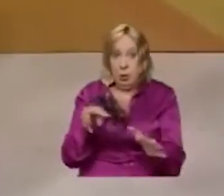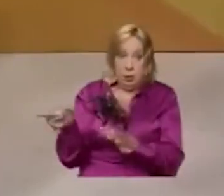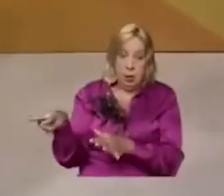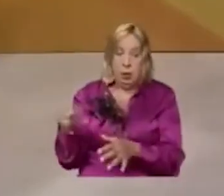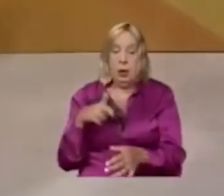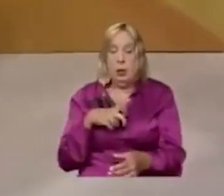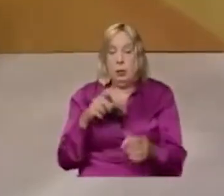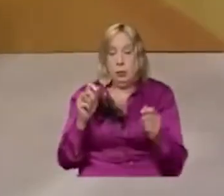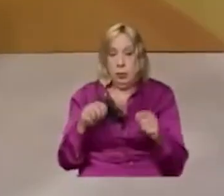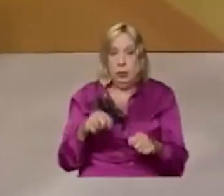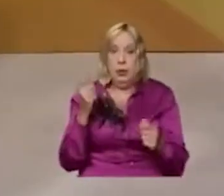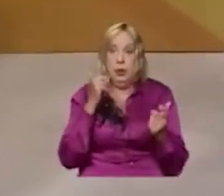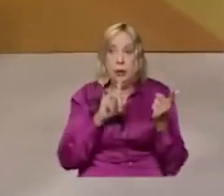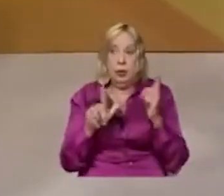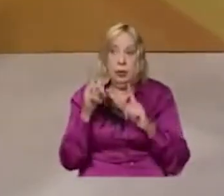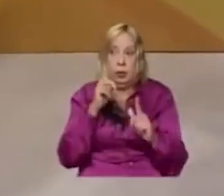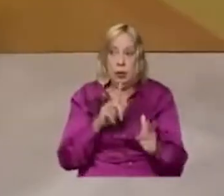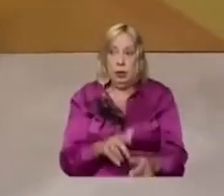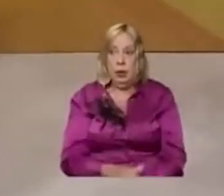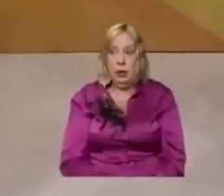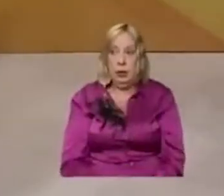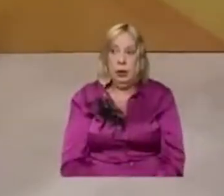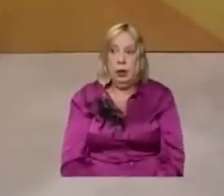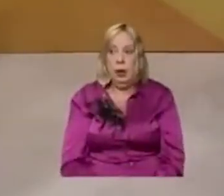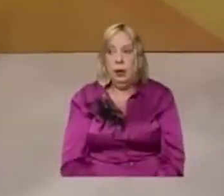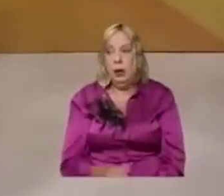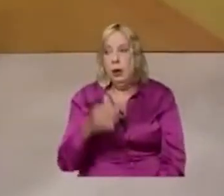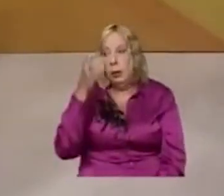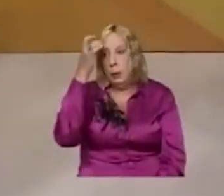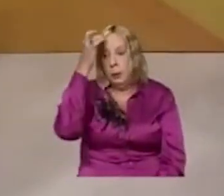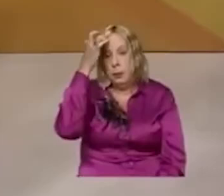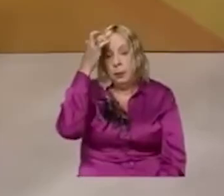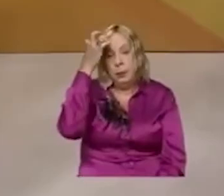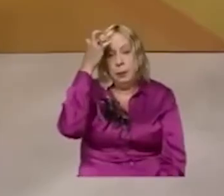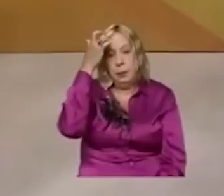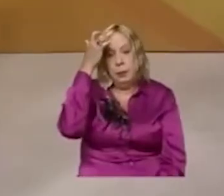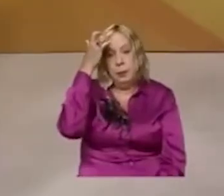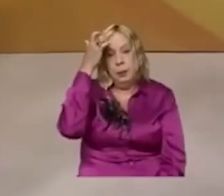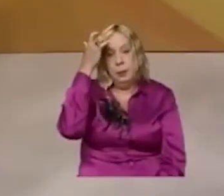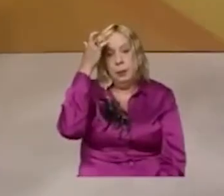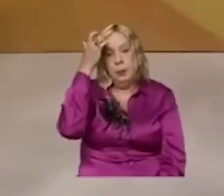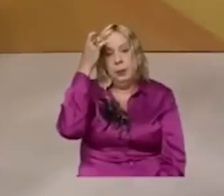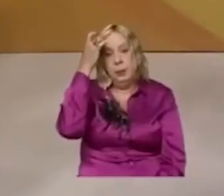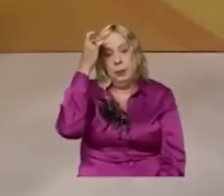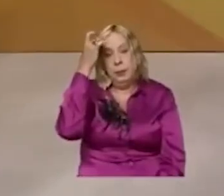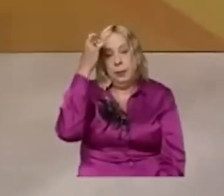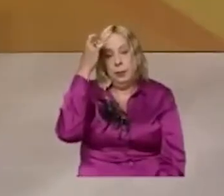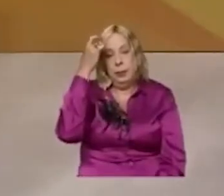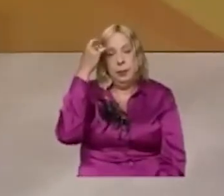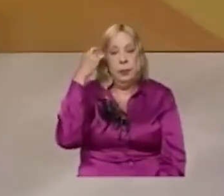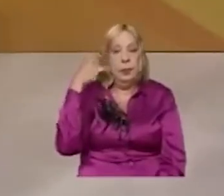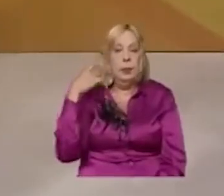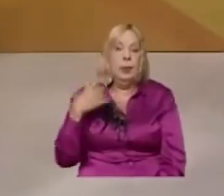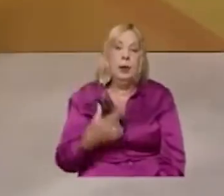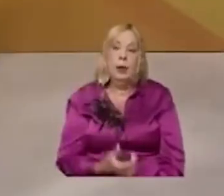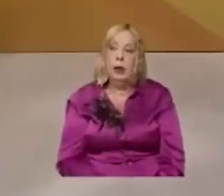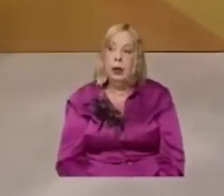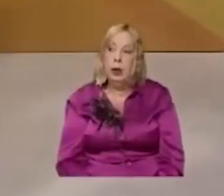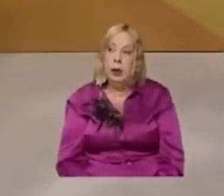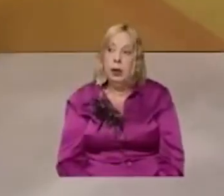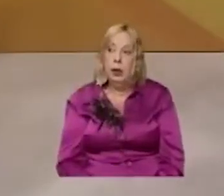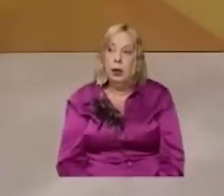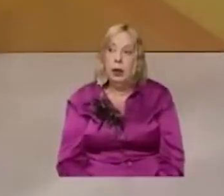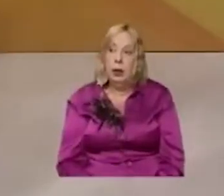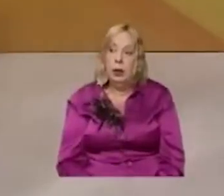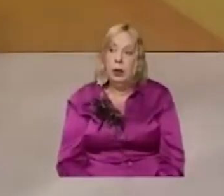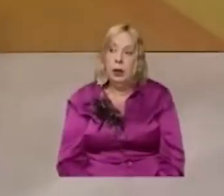hein? Corre, que a gente já tá aqui, ó. Festejo é bom demais. Gente, o combo mais querido tá